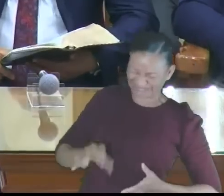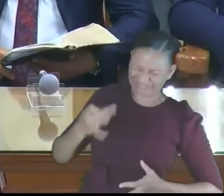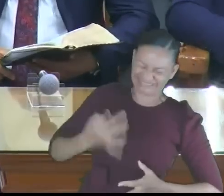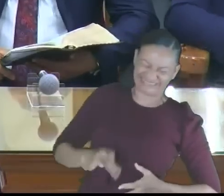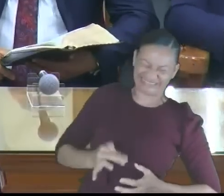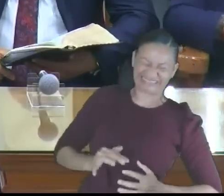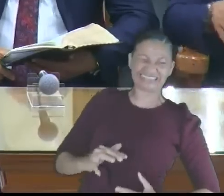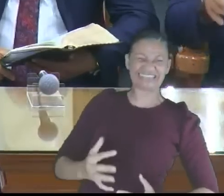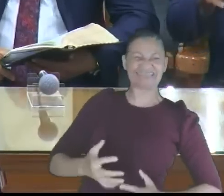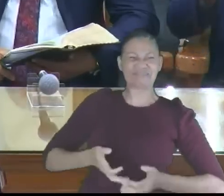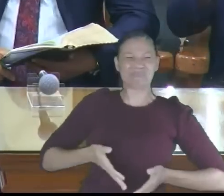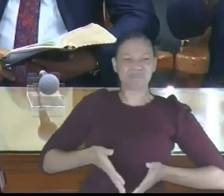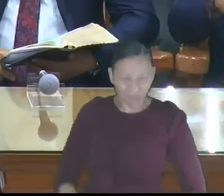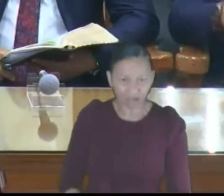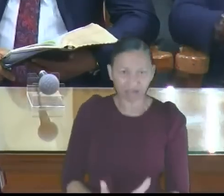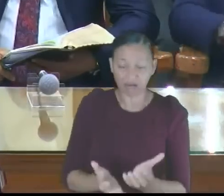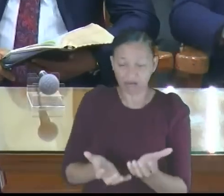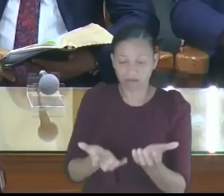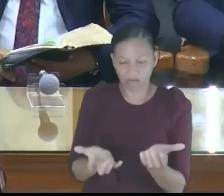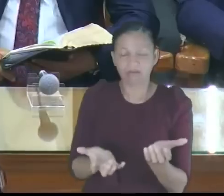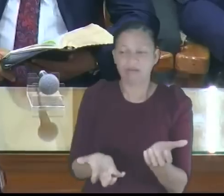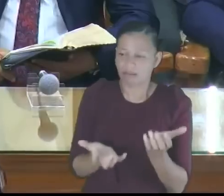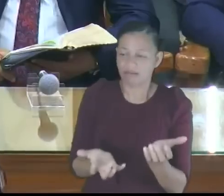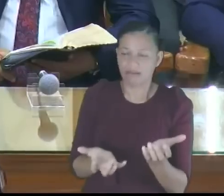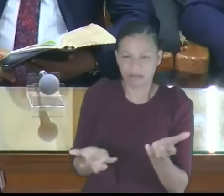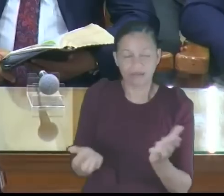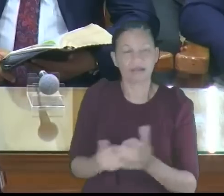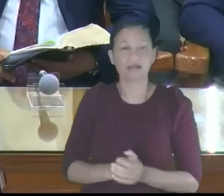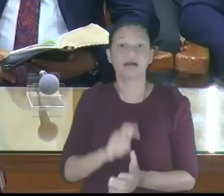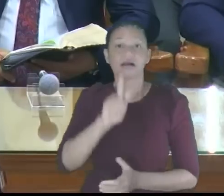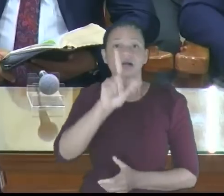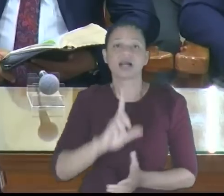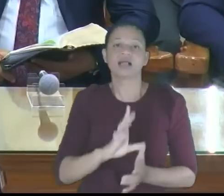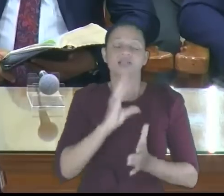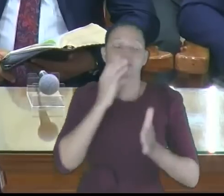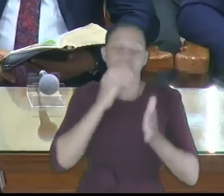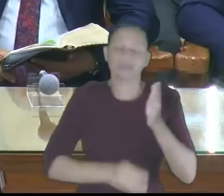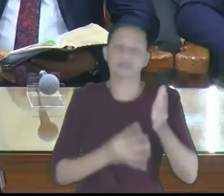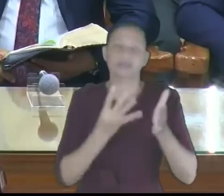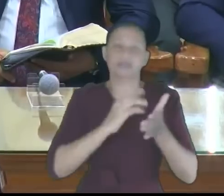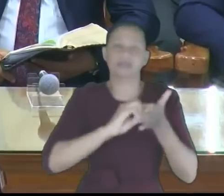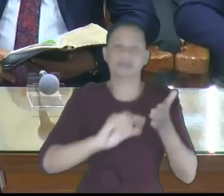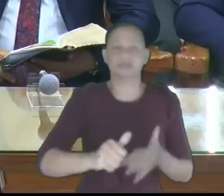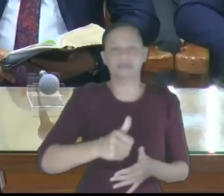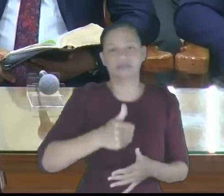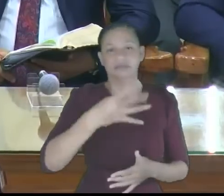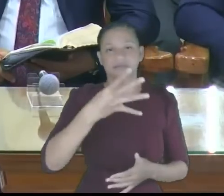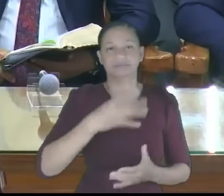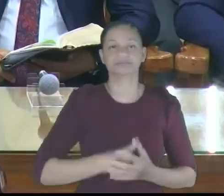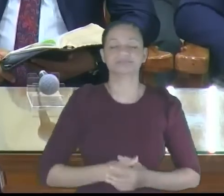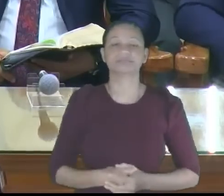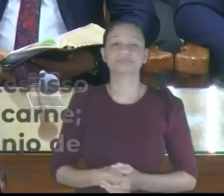parto. Vamos agora para Gálatas 4:14. Gálatas 4:14.